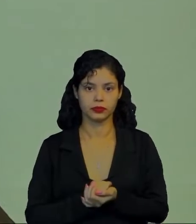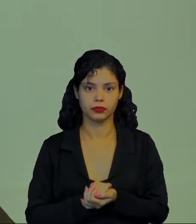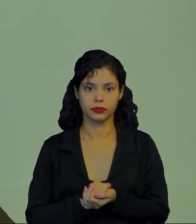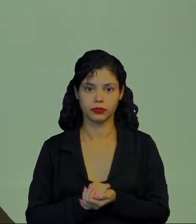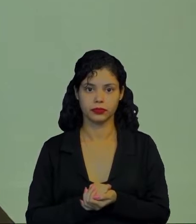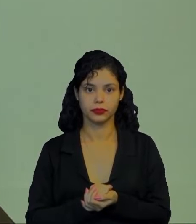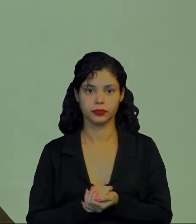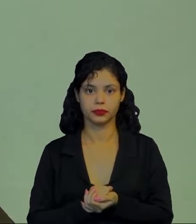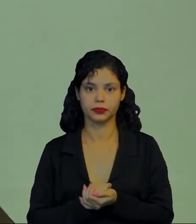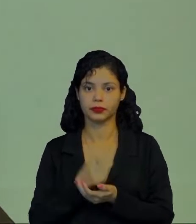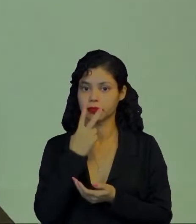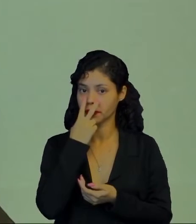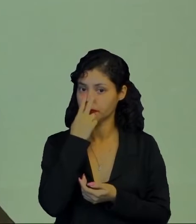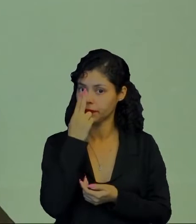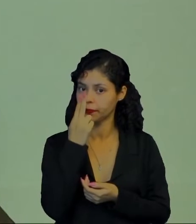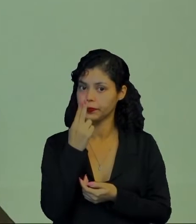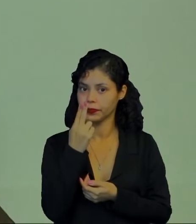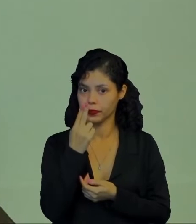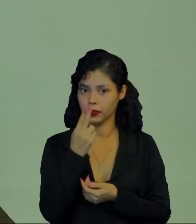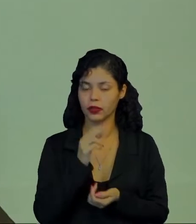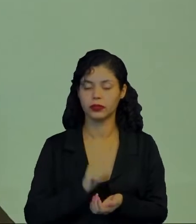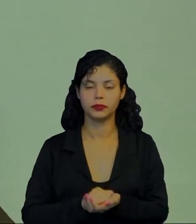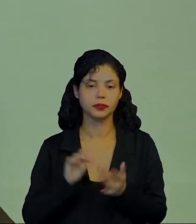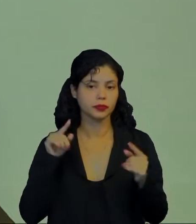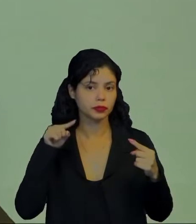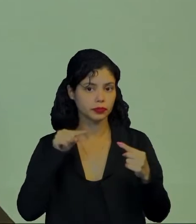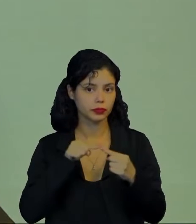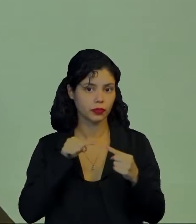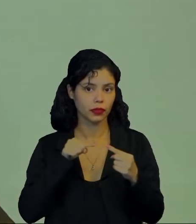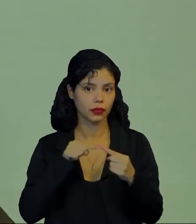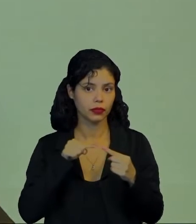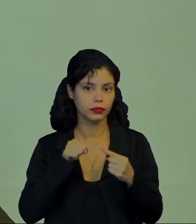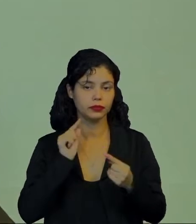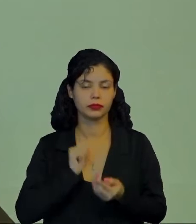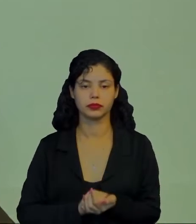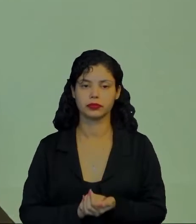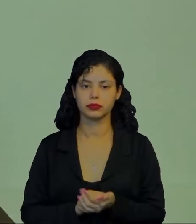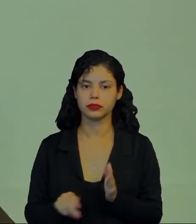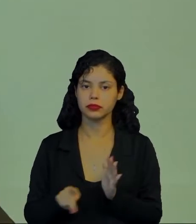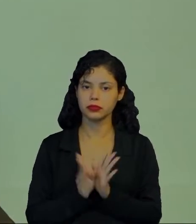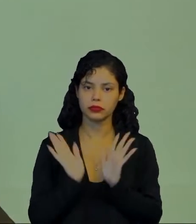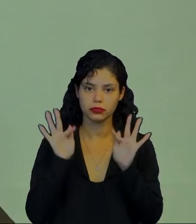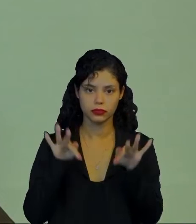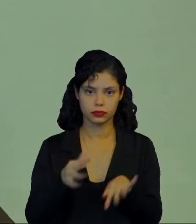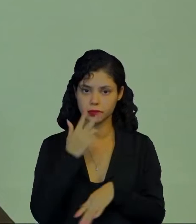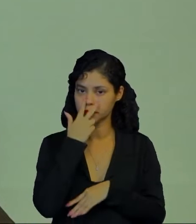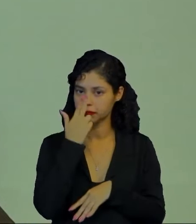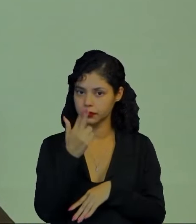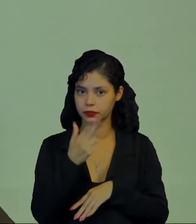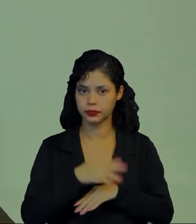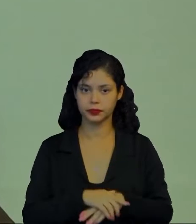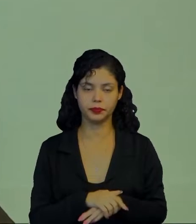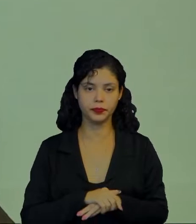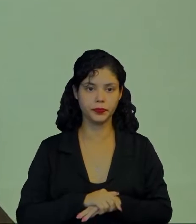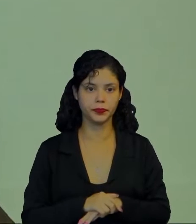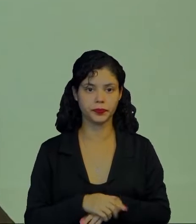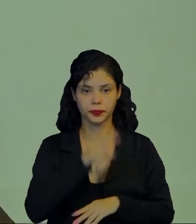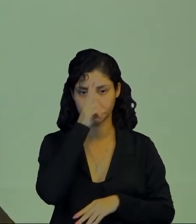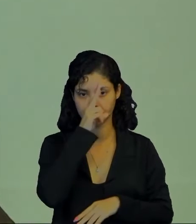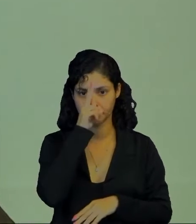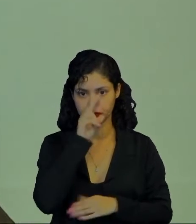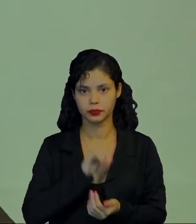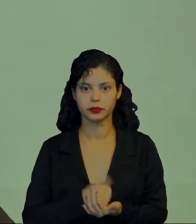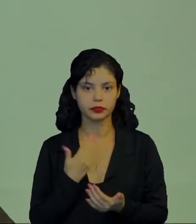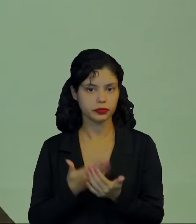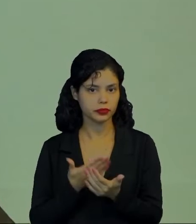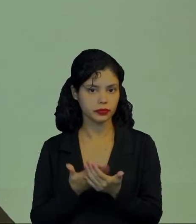são semelhantes, que combinam, que têm o seu final parecido. Lembra que nós vimos isso